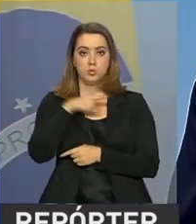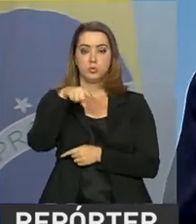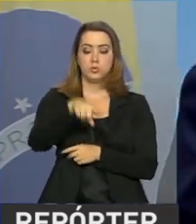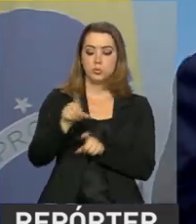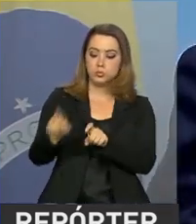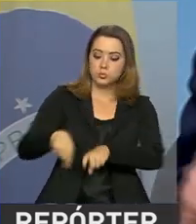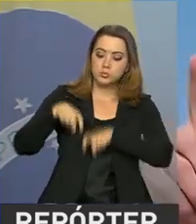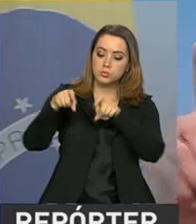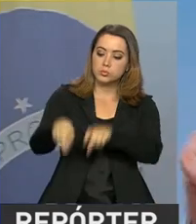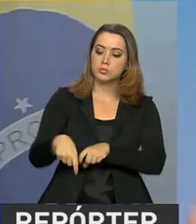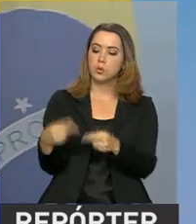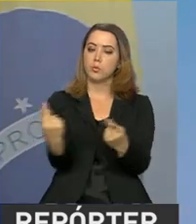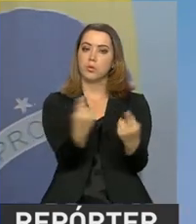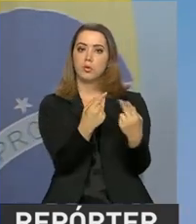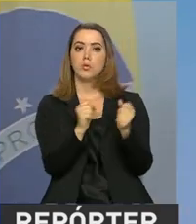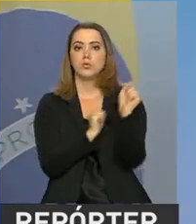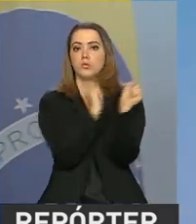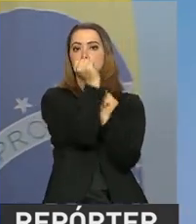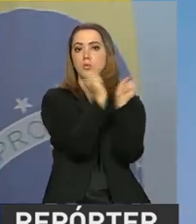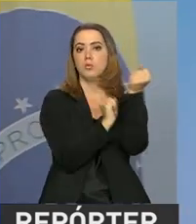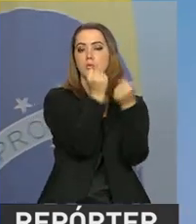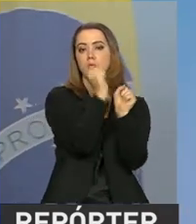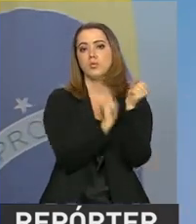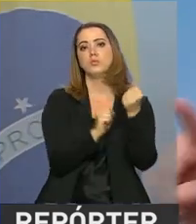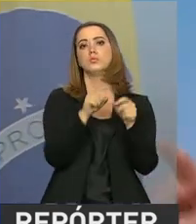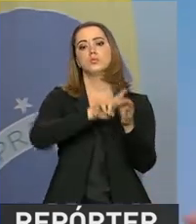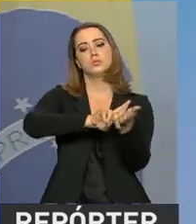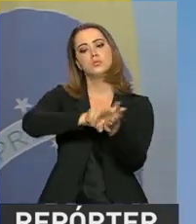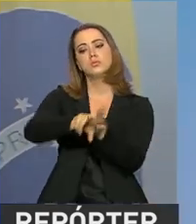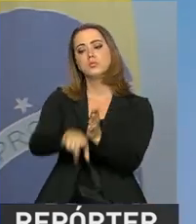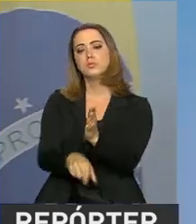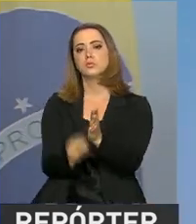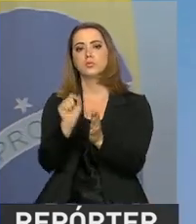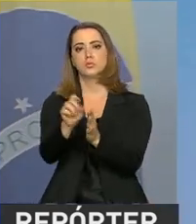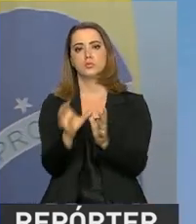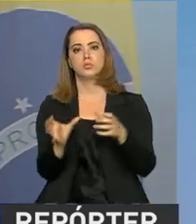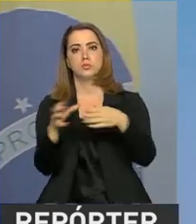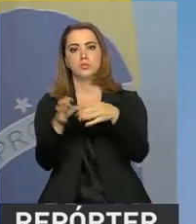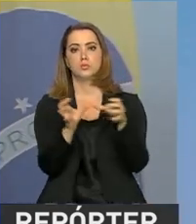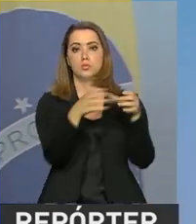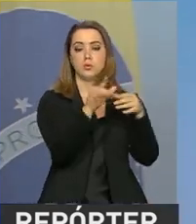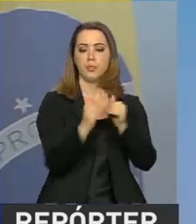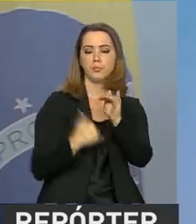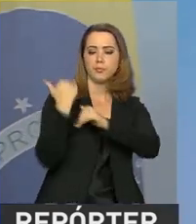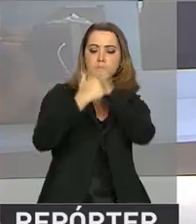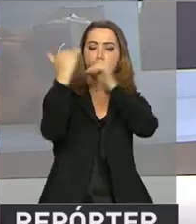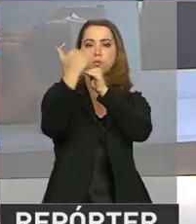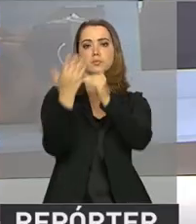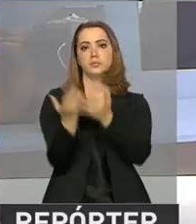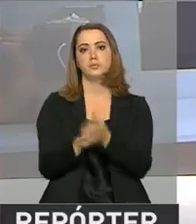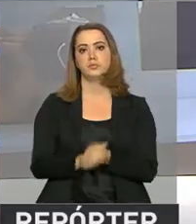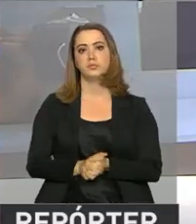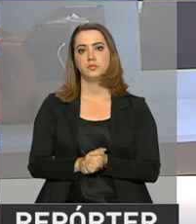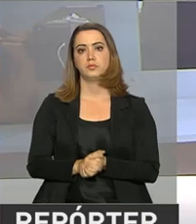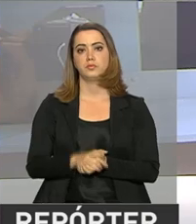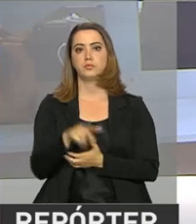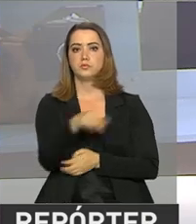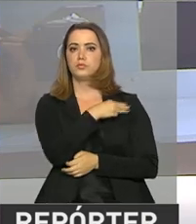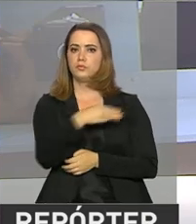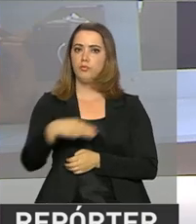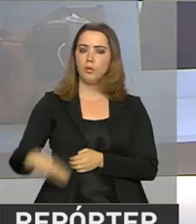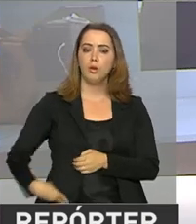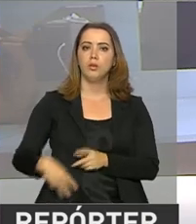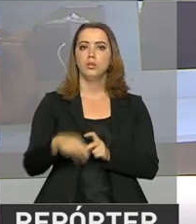agronegócio como na indústria e nos mais variados setores da indústria cresceu enormemente e o ministro da